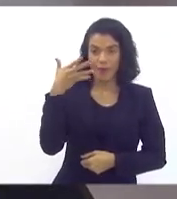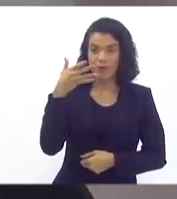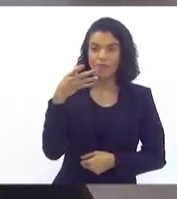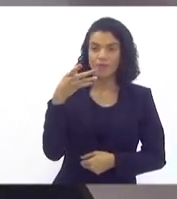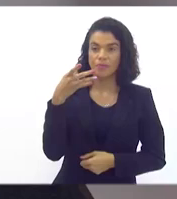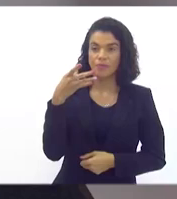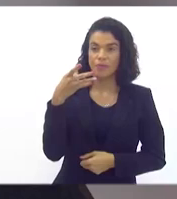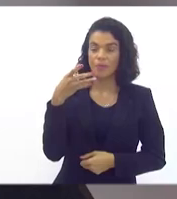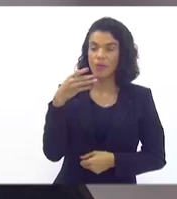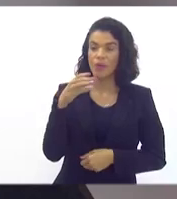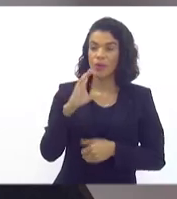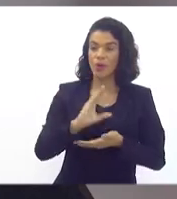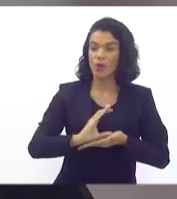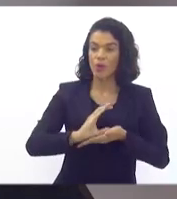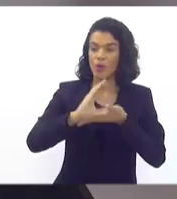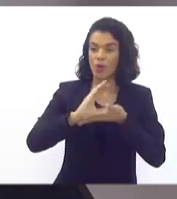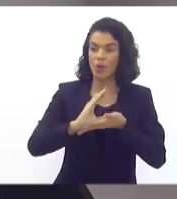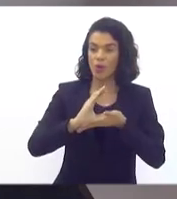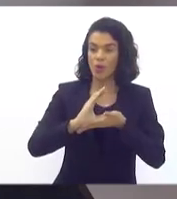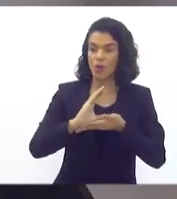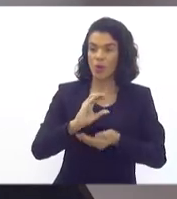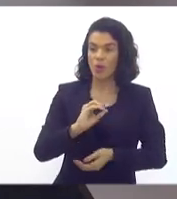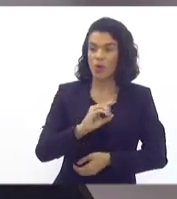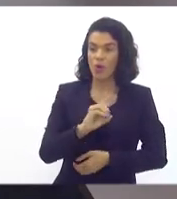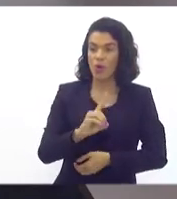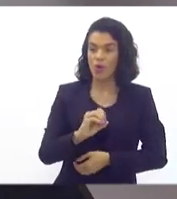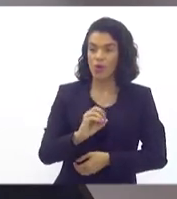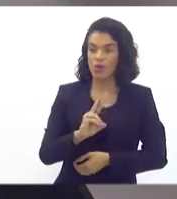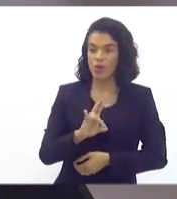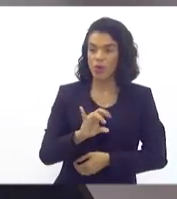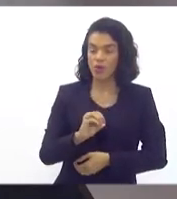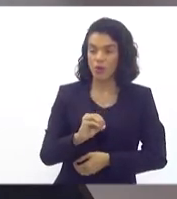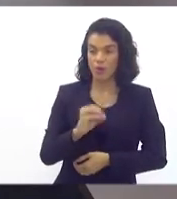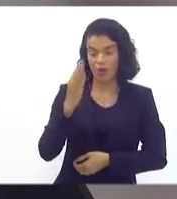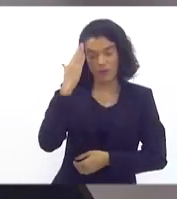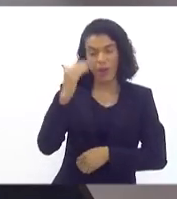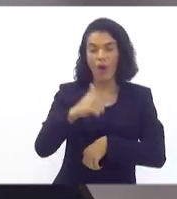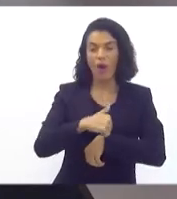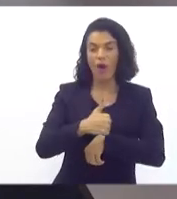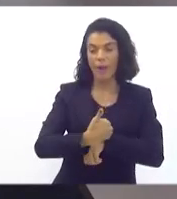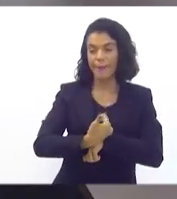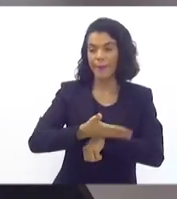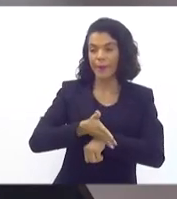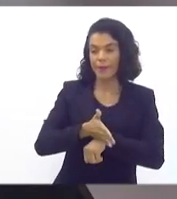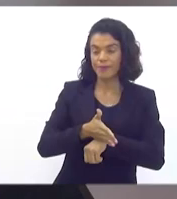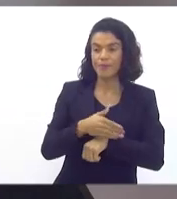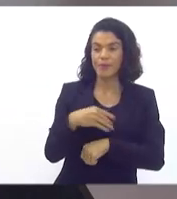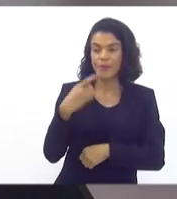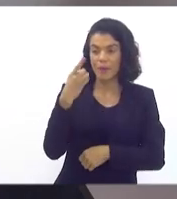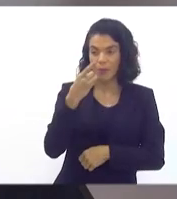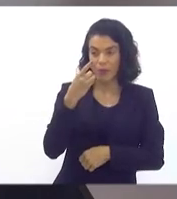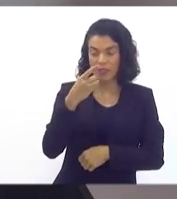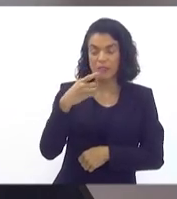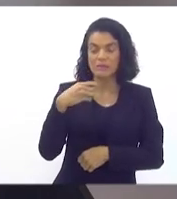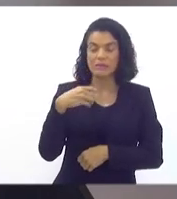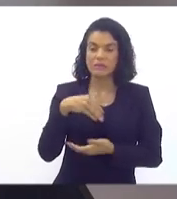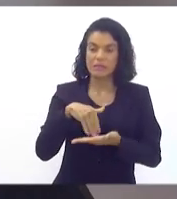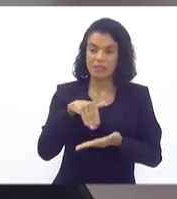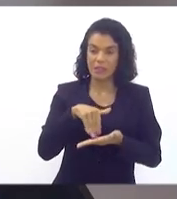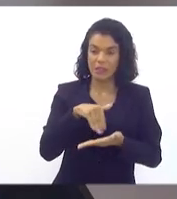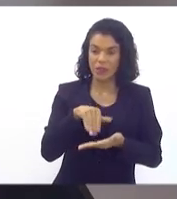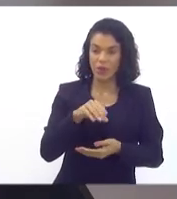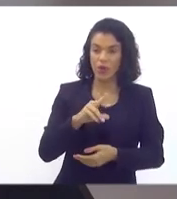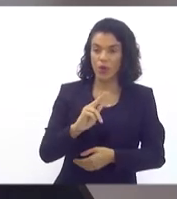os Conselheiro adiantado da obra aguentando também aquilo Deputado secretário leal e